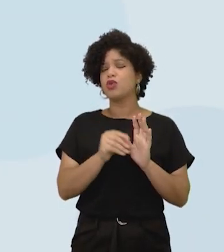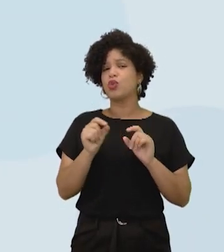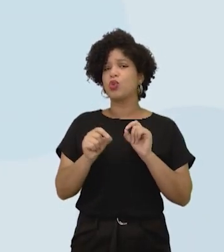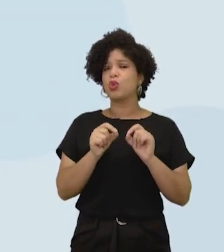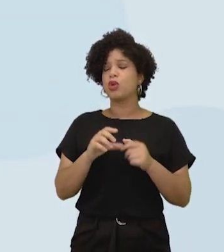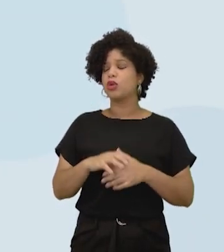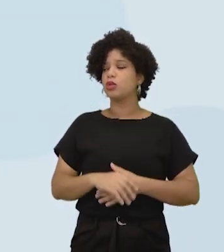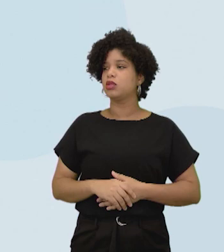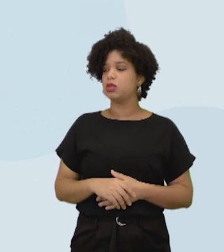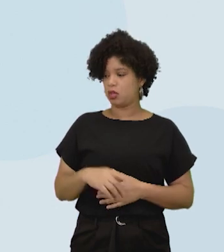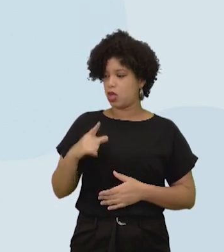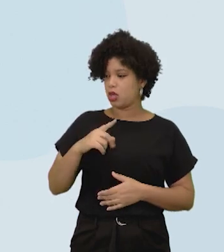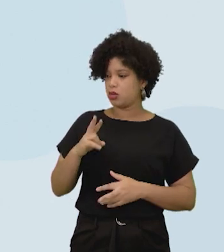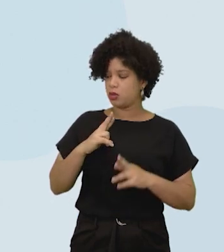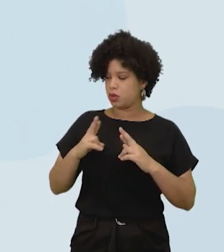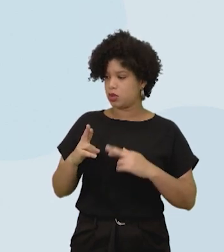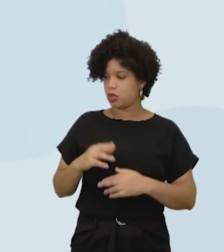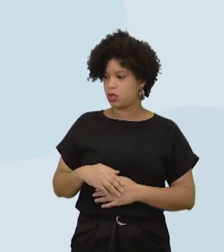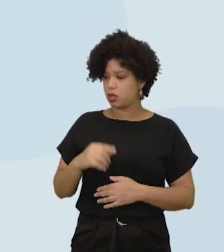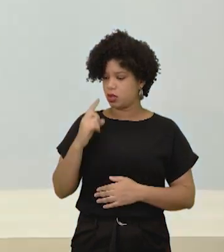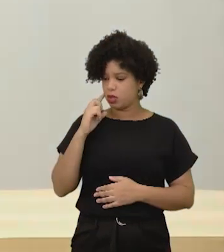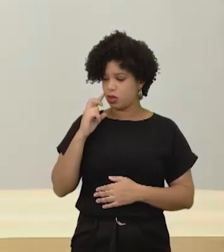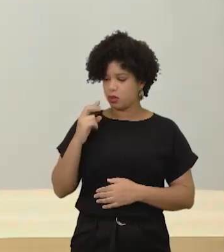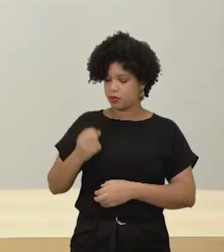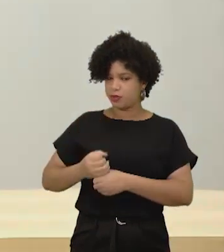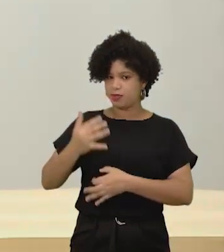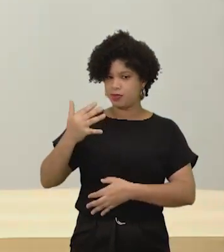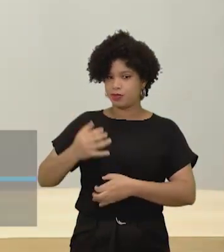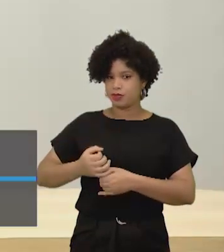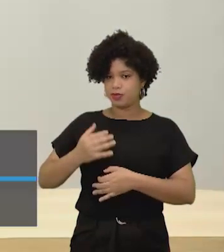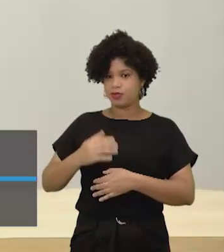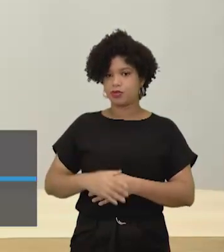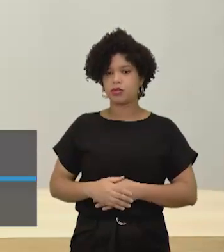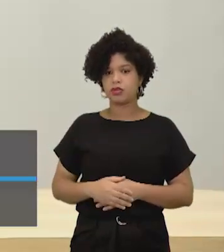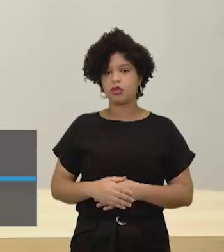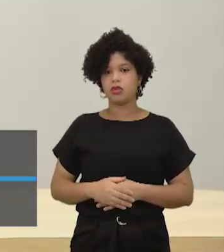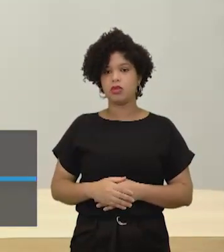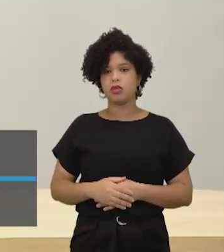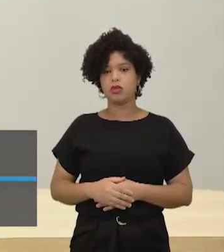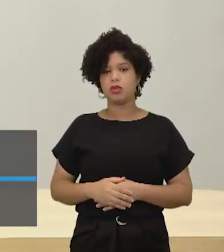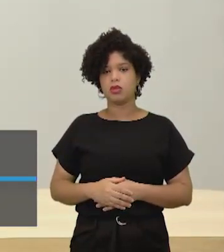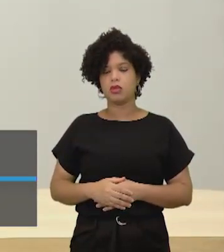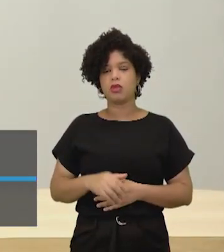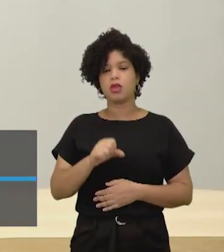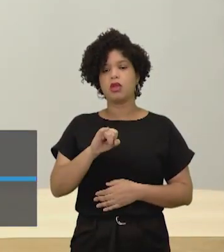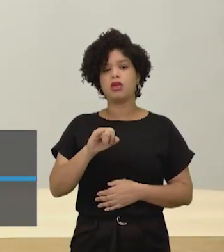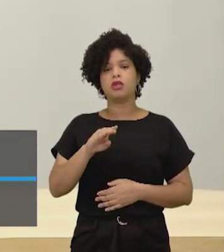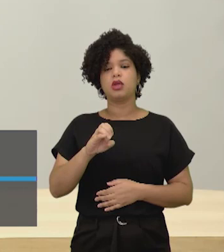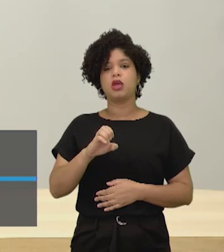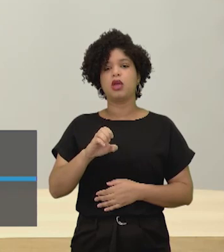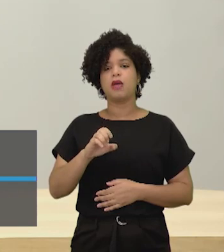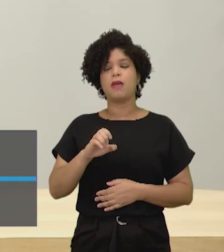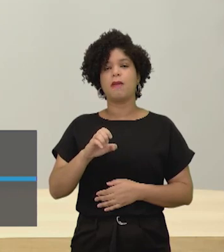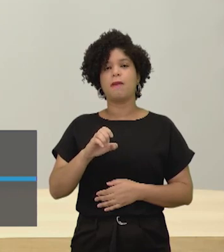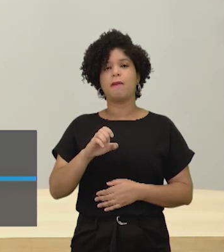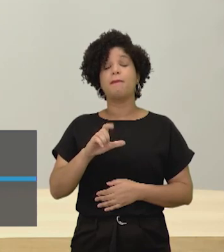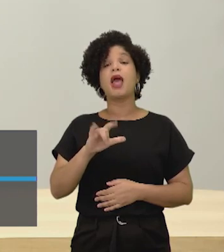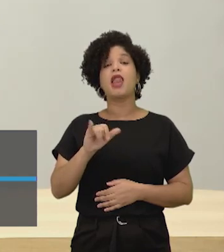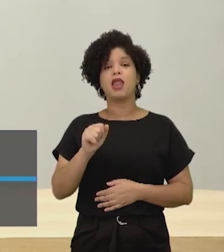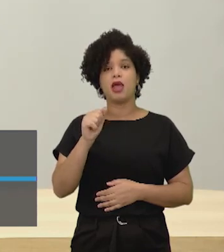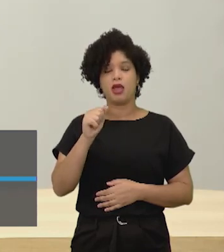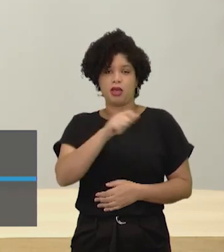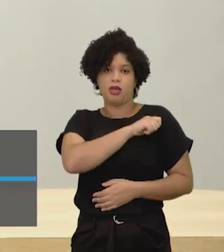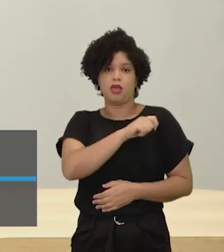Pro? Olha, estão mandando, começou a subir as respostas. Sim, ó, muito bem. a Cibele, aluna da professora